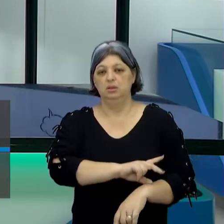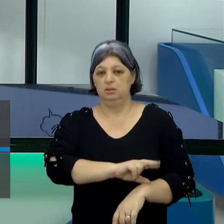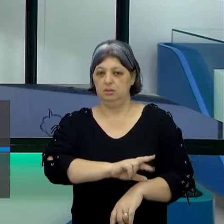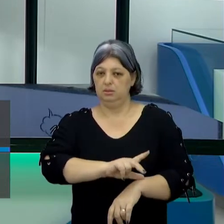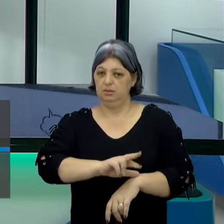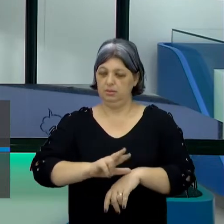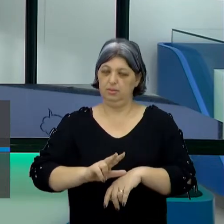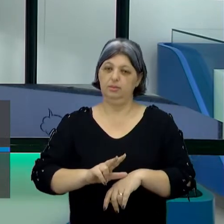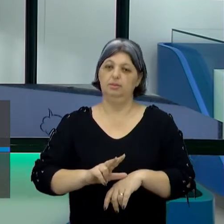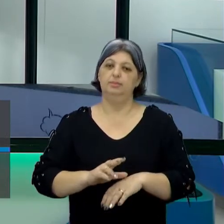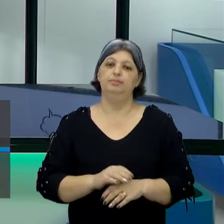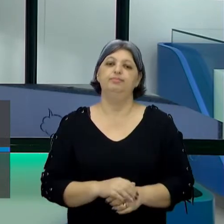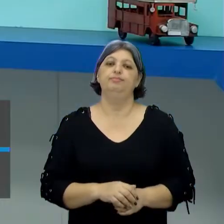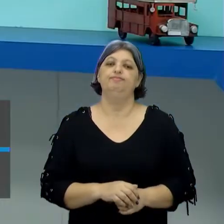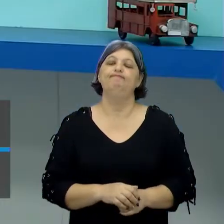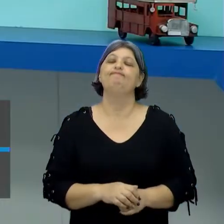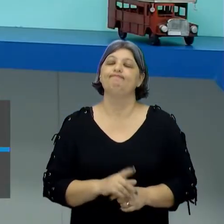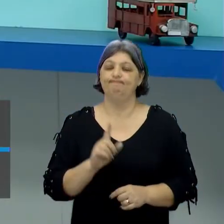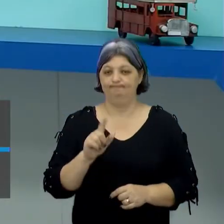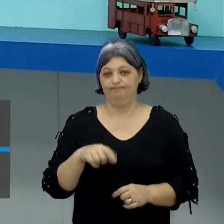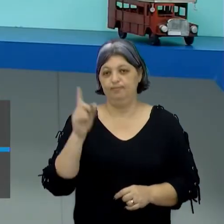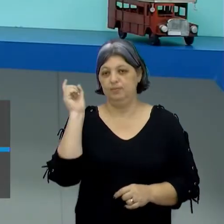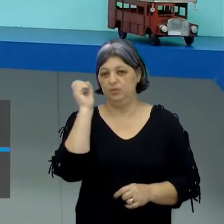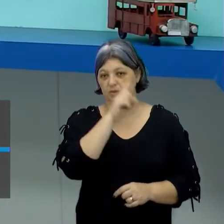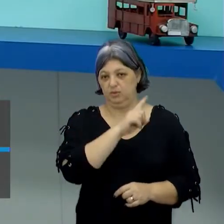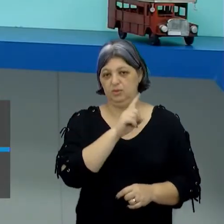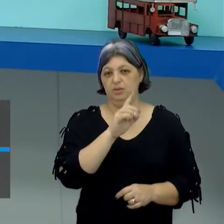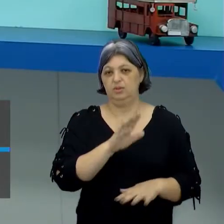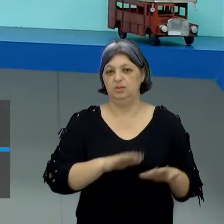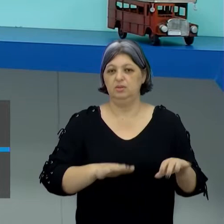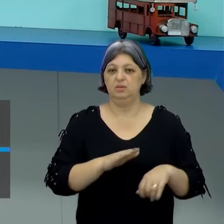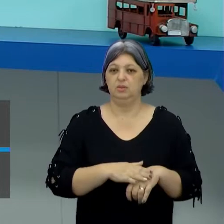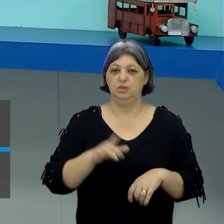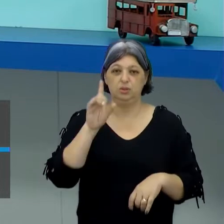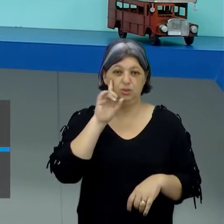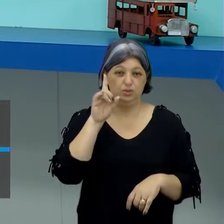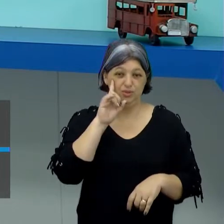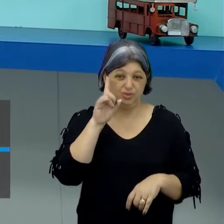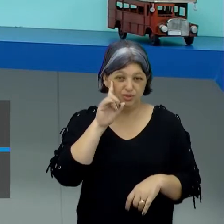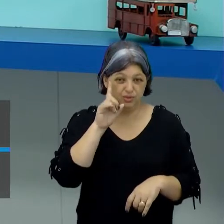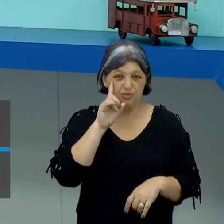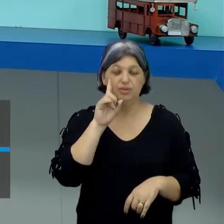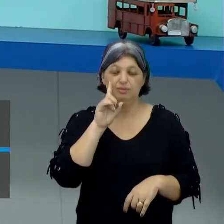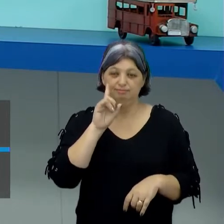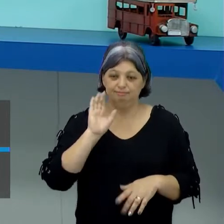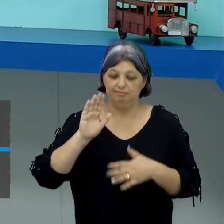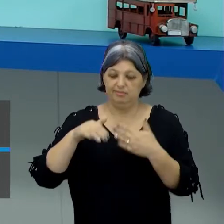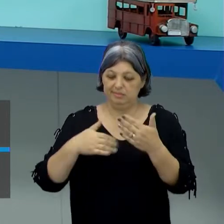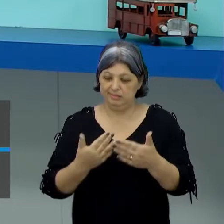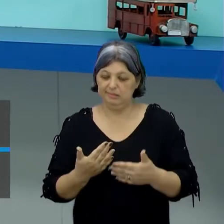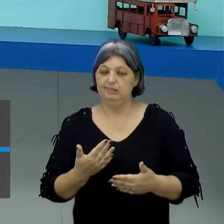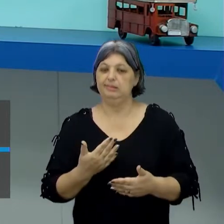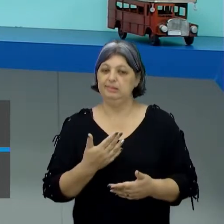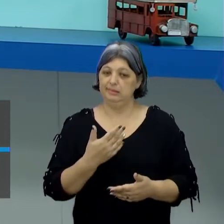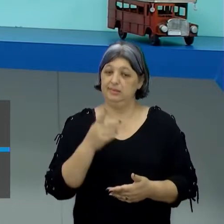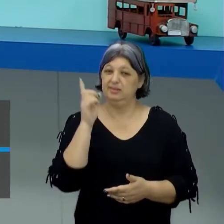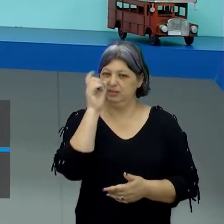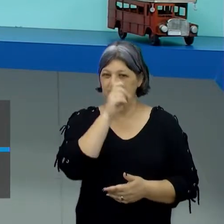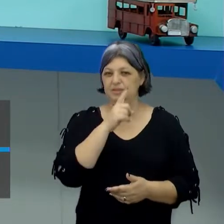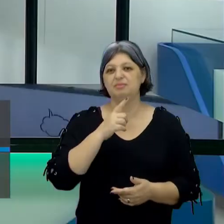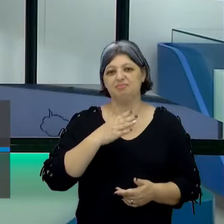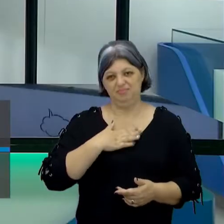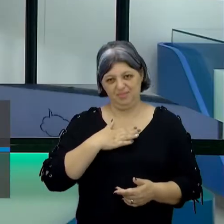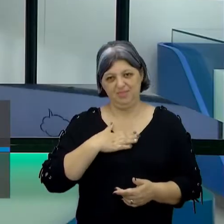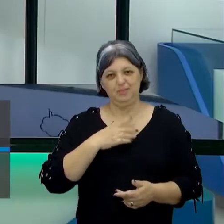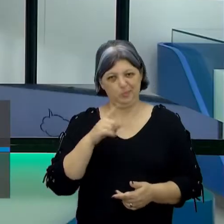bem complicado, porque a gente acaba fazendo isso no dia a dia, isso pode se aprofundar com o passar do tempo, né? Algo pra gente pensar, até pra mim mesmo.